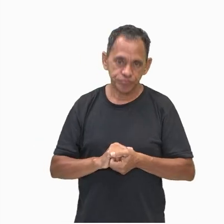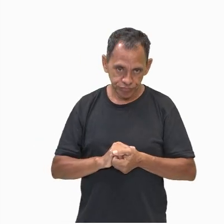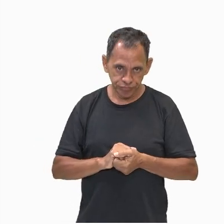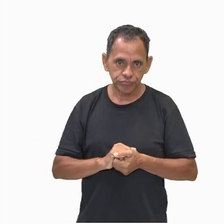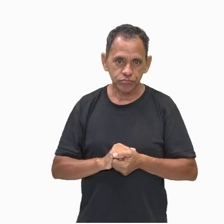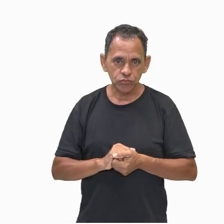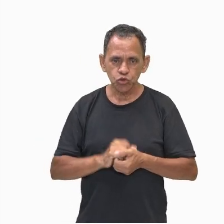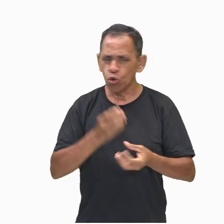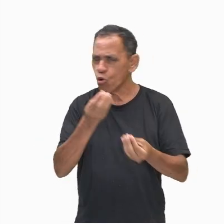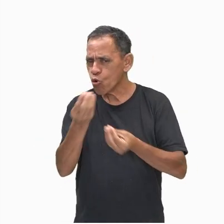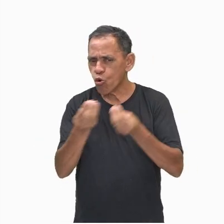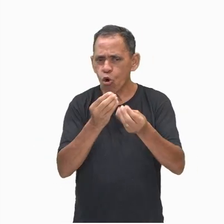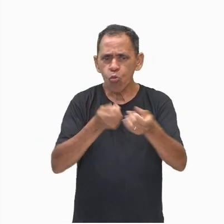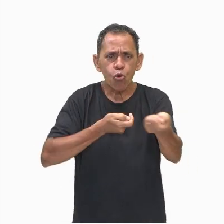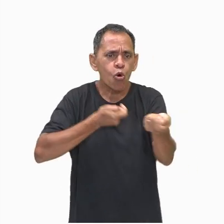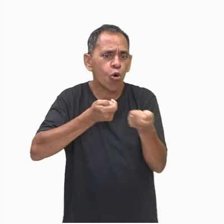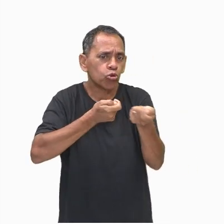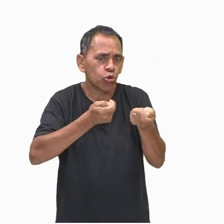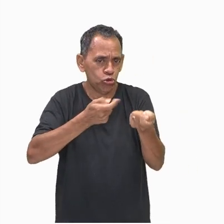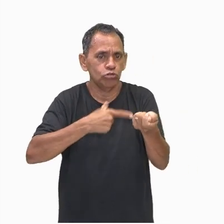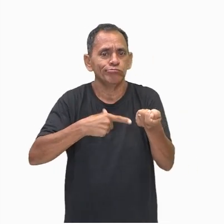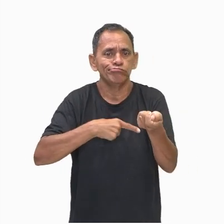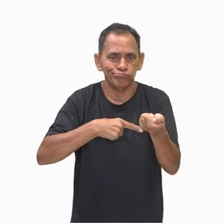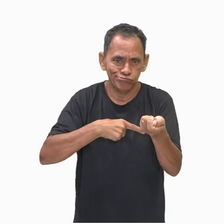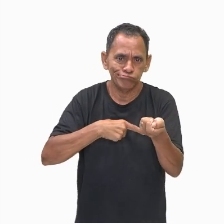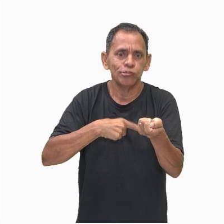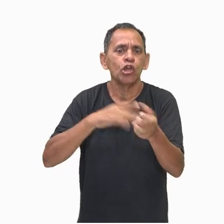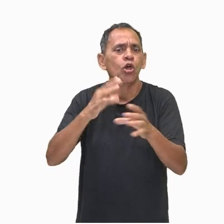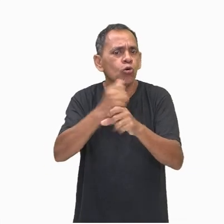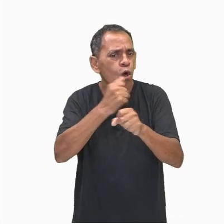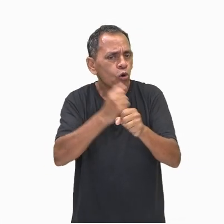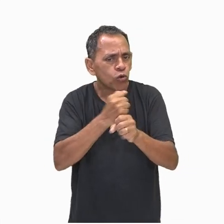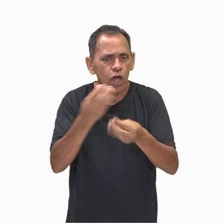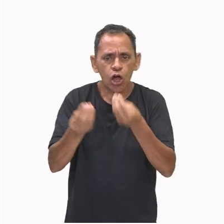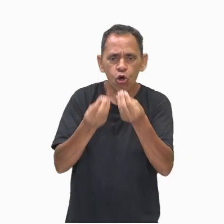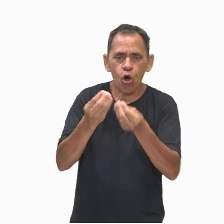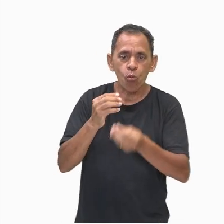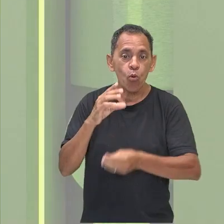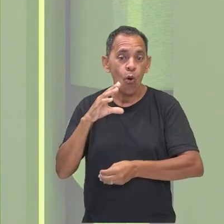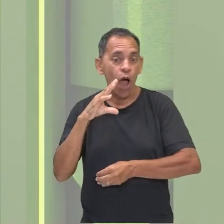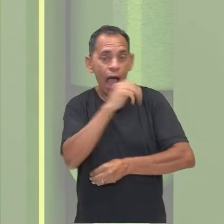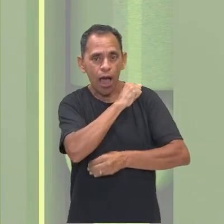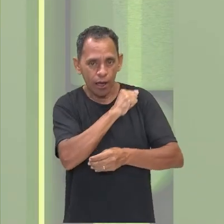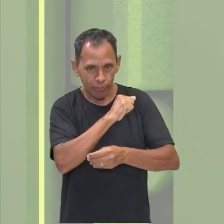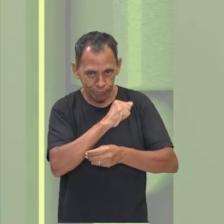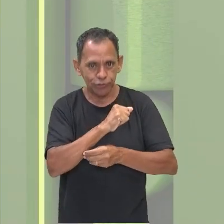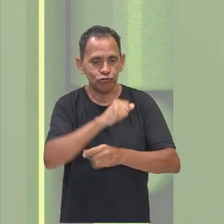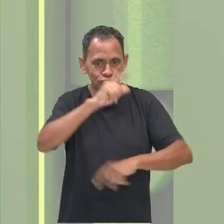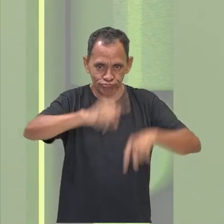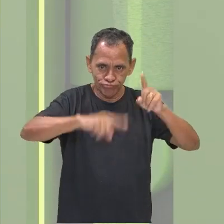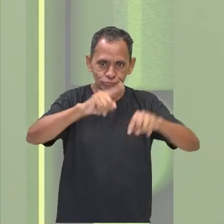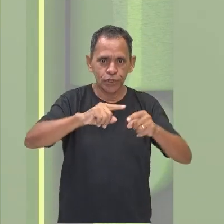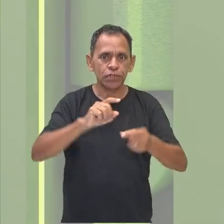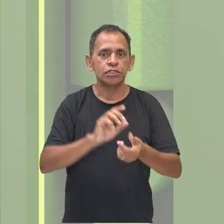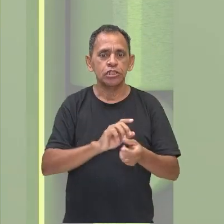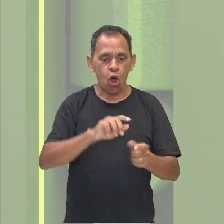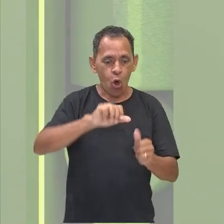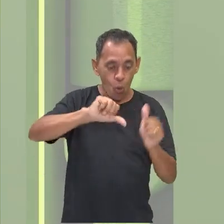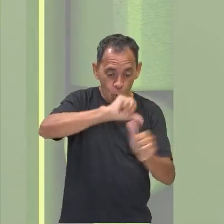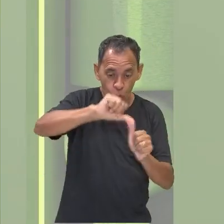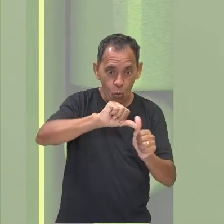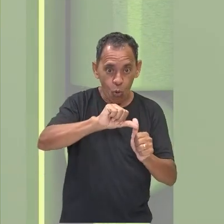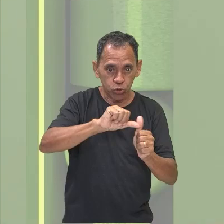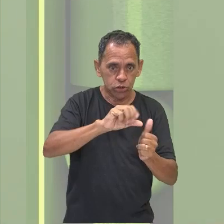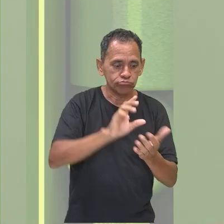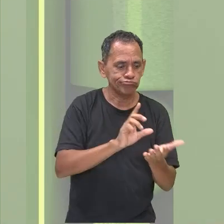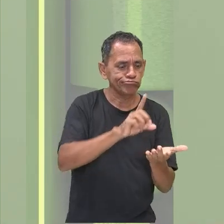o quão rápido um corpo se desloca pessoal Olha gente anotem isso isso é muito importante ela